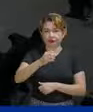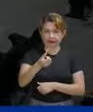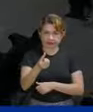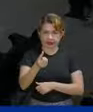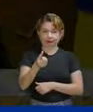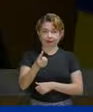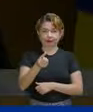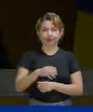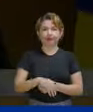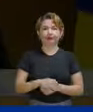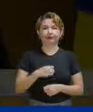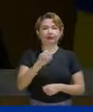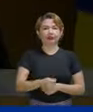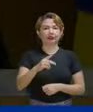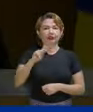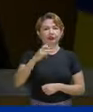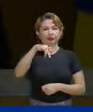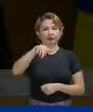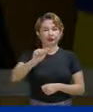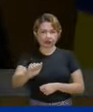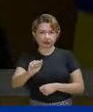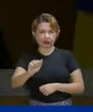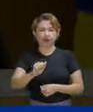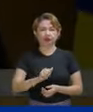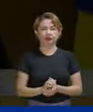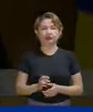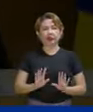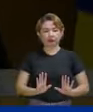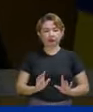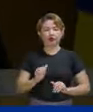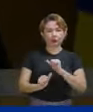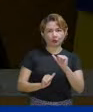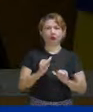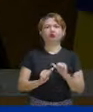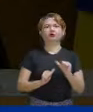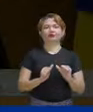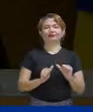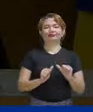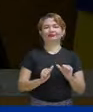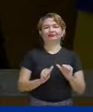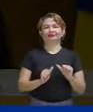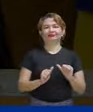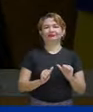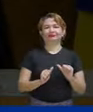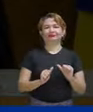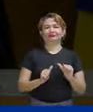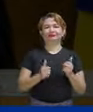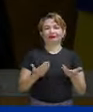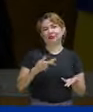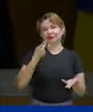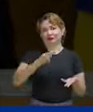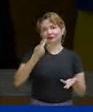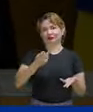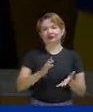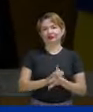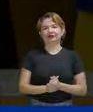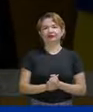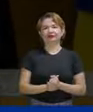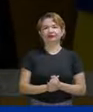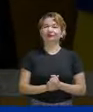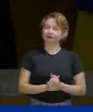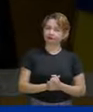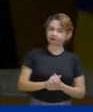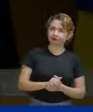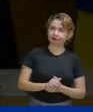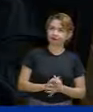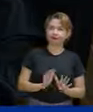106. A doutora Tina entendeu que, mas depois ela voltou atrás, se não me engano. Era 20%, depois ela voltou, não